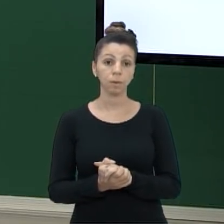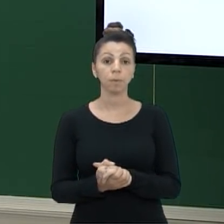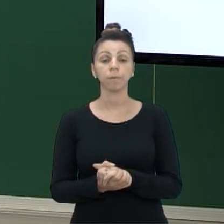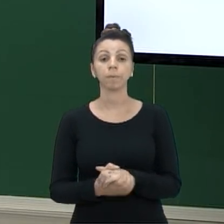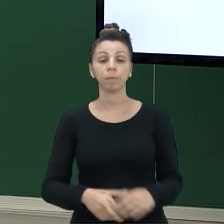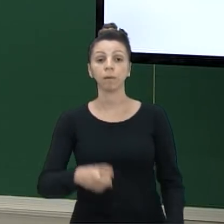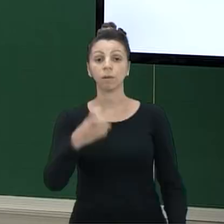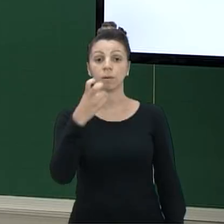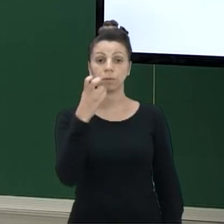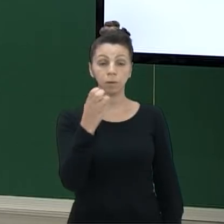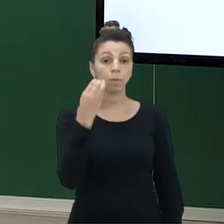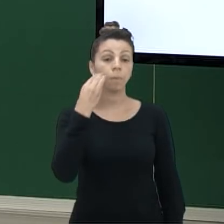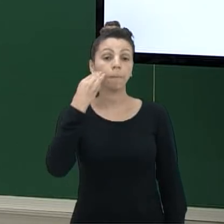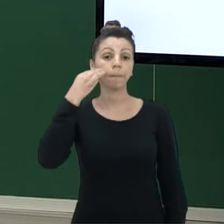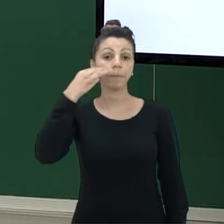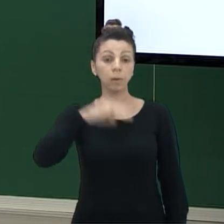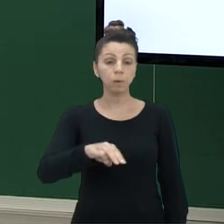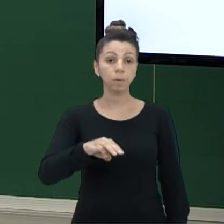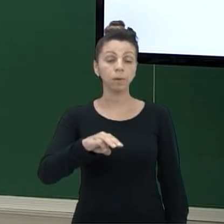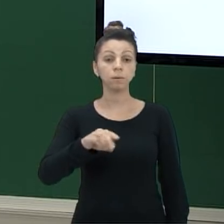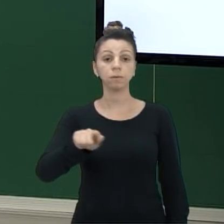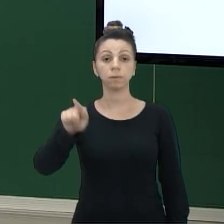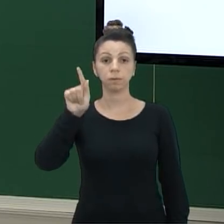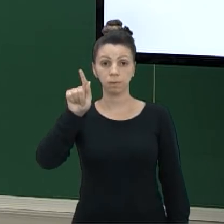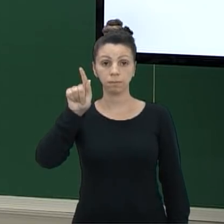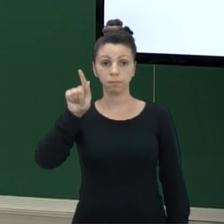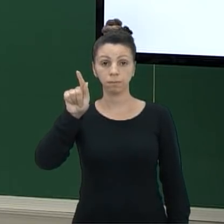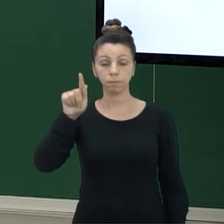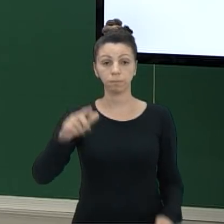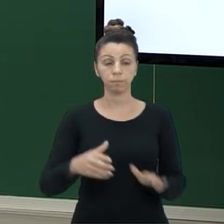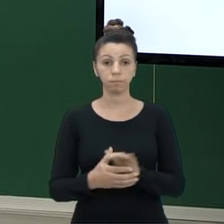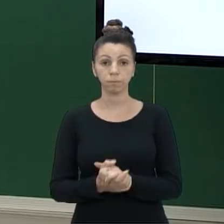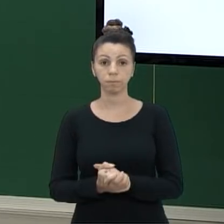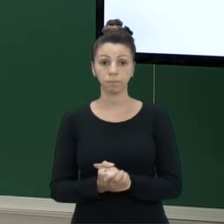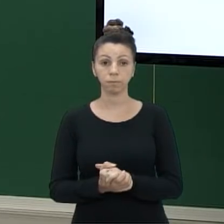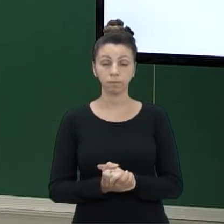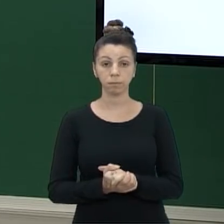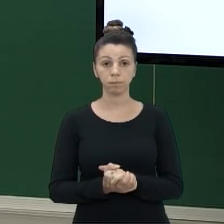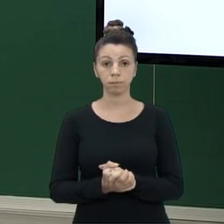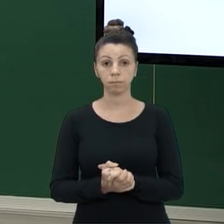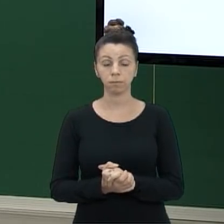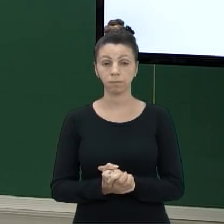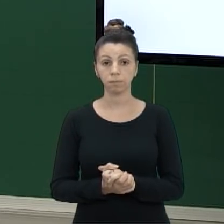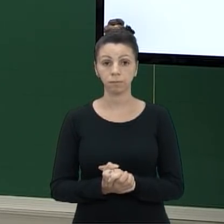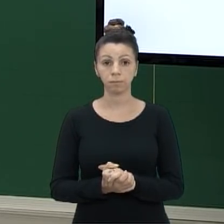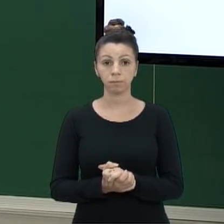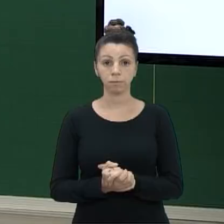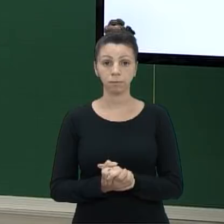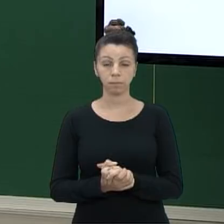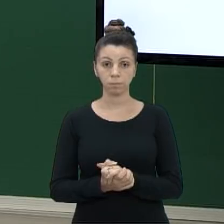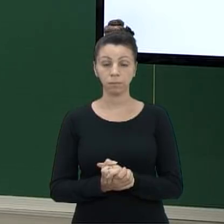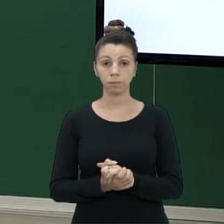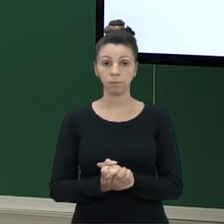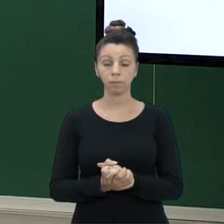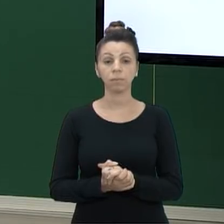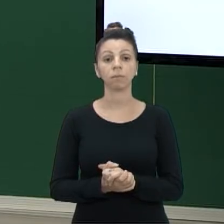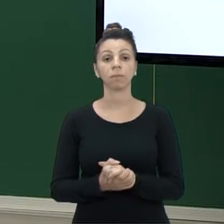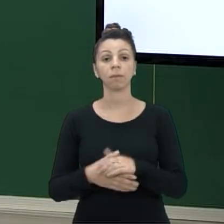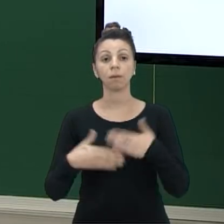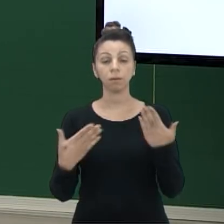gramas. Repetindo aqui, então, 5 toneladas vão ser equivalentes a